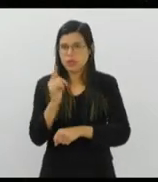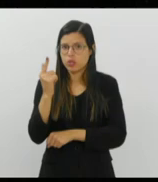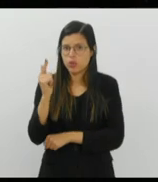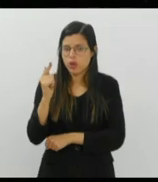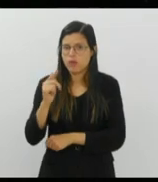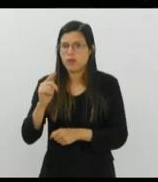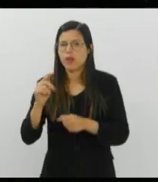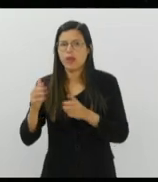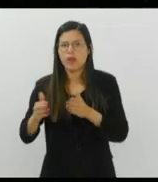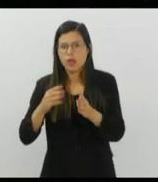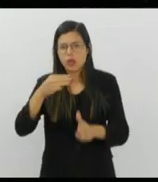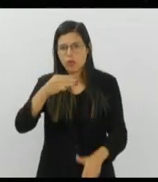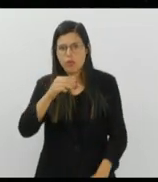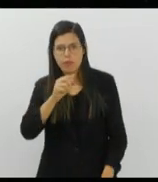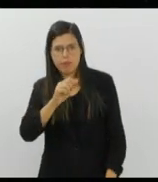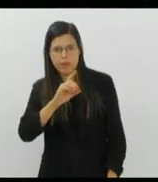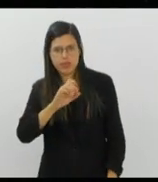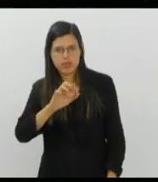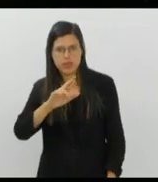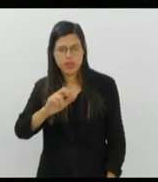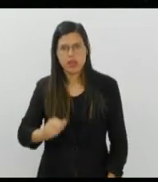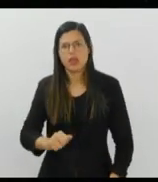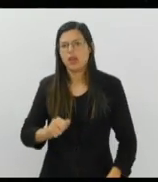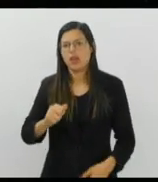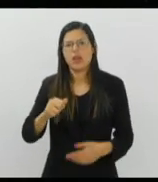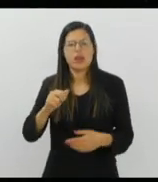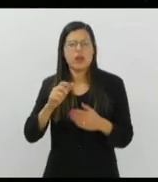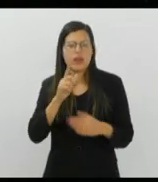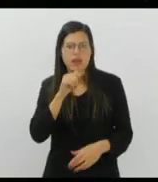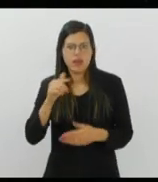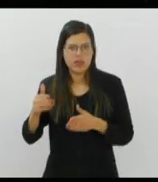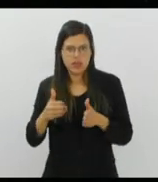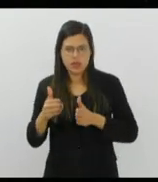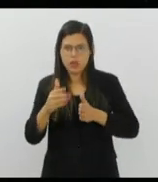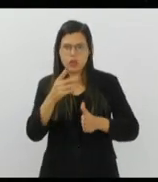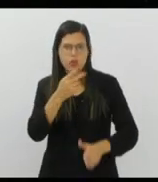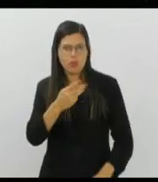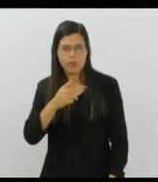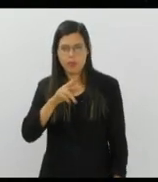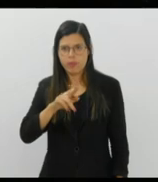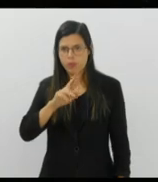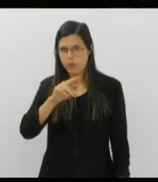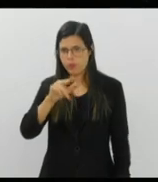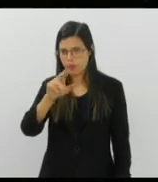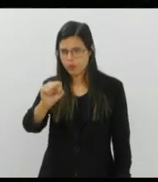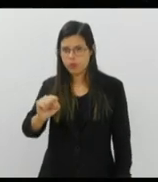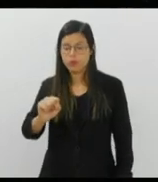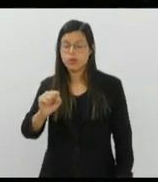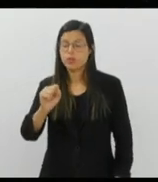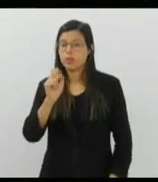Madeira, Rio Tocantins, Rio Purus, os níveis estão